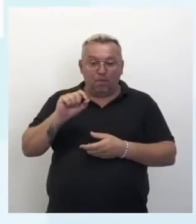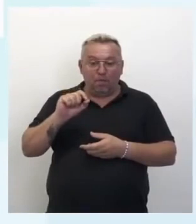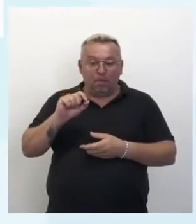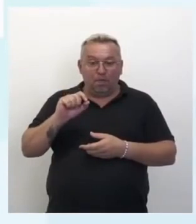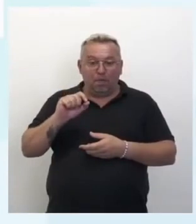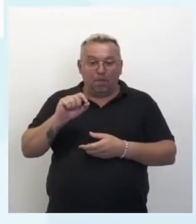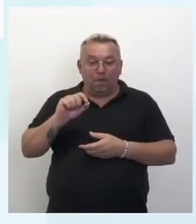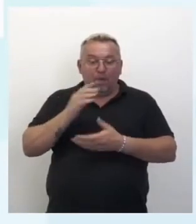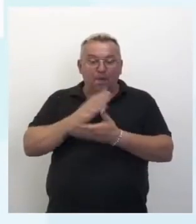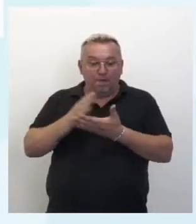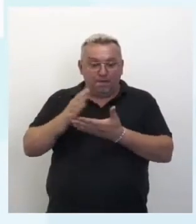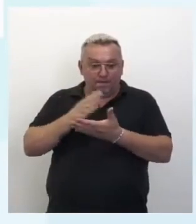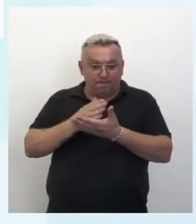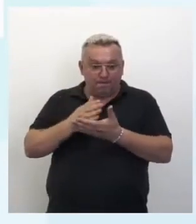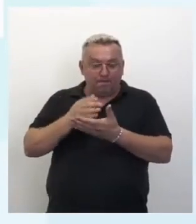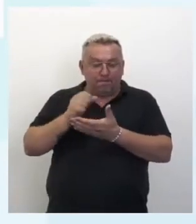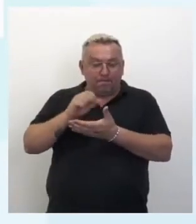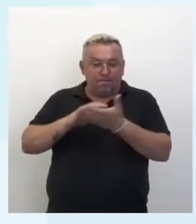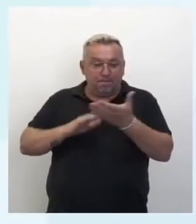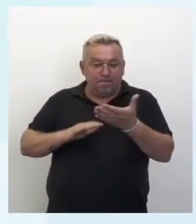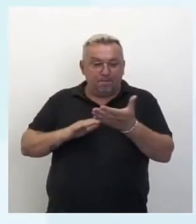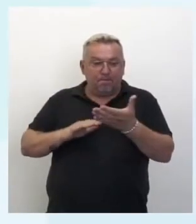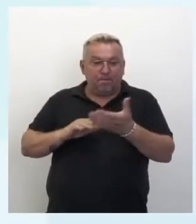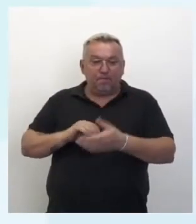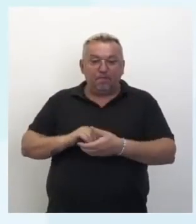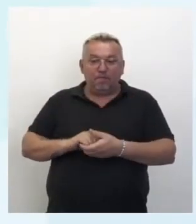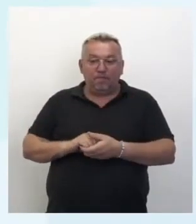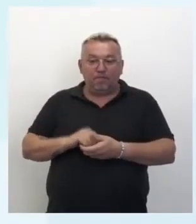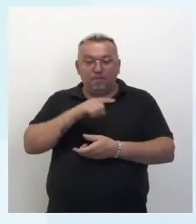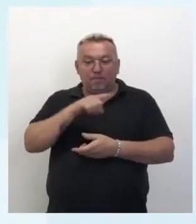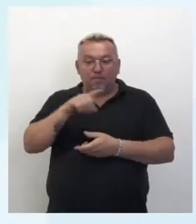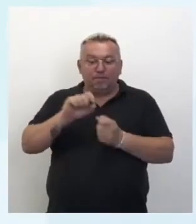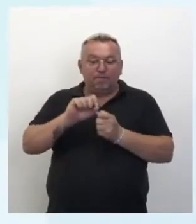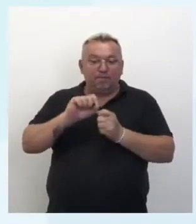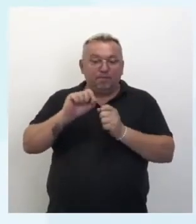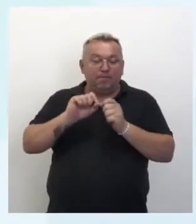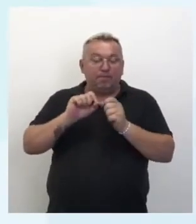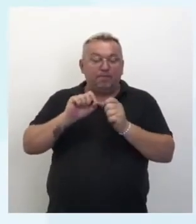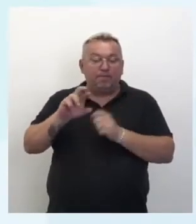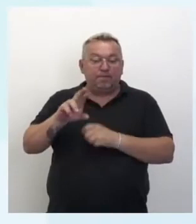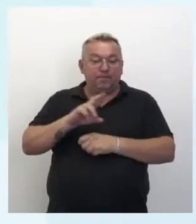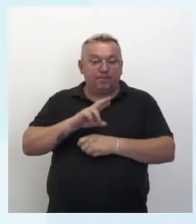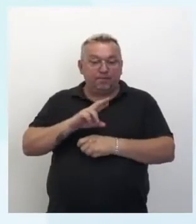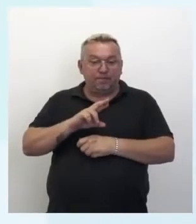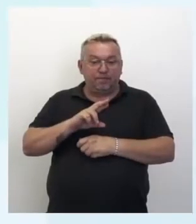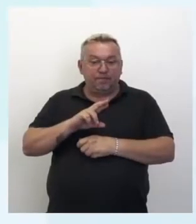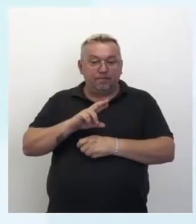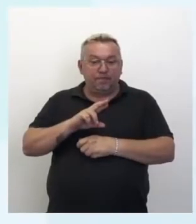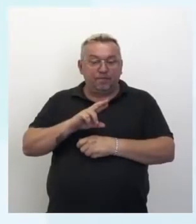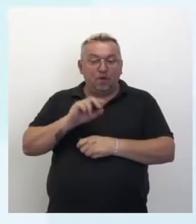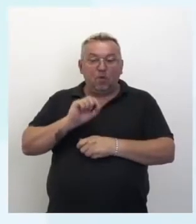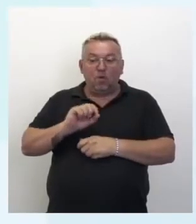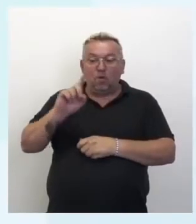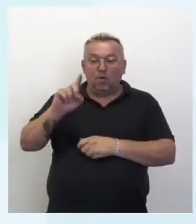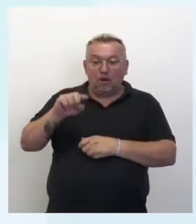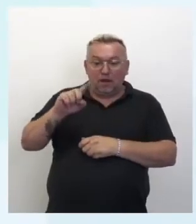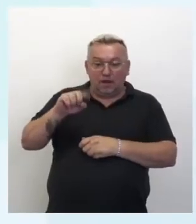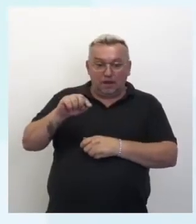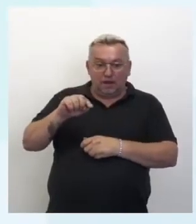vai começar aqui esse exercício, que a gente deixou um pouco maior, que vocês têm que responder aqui qual é